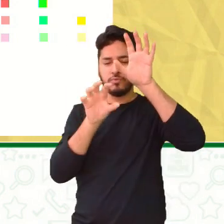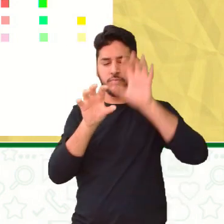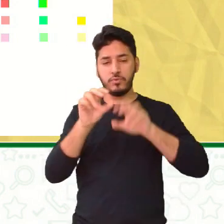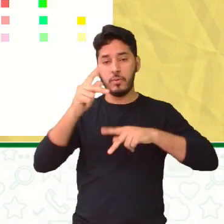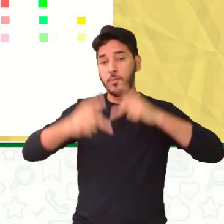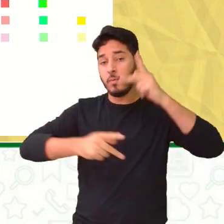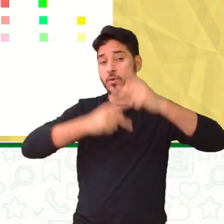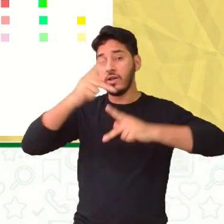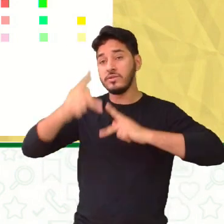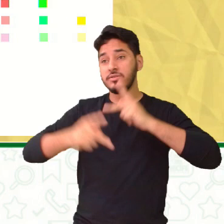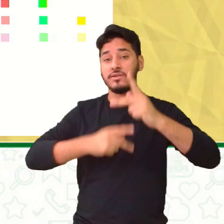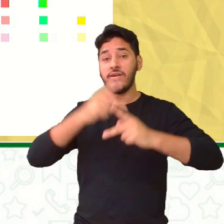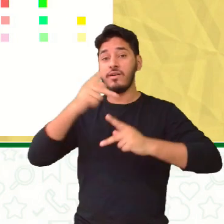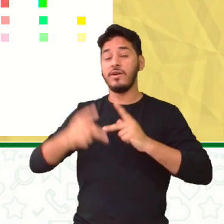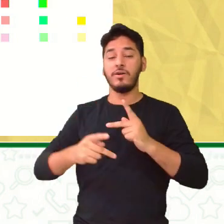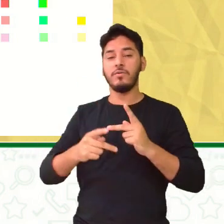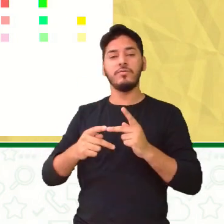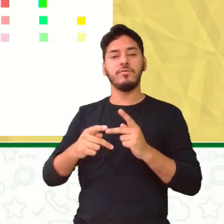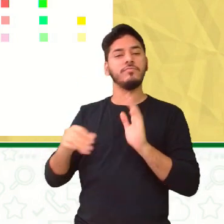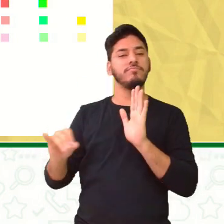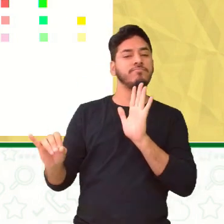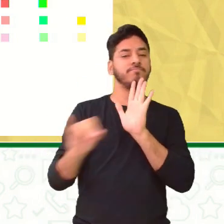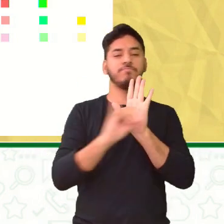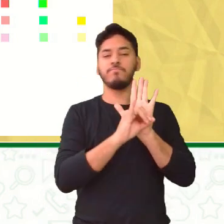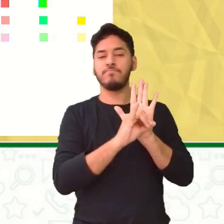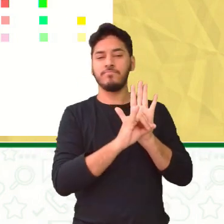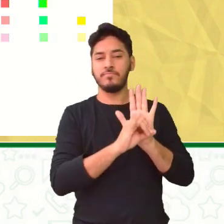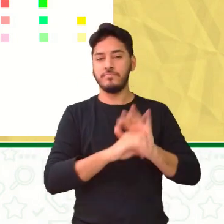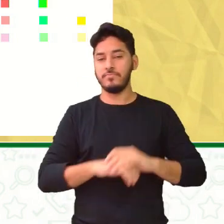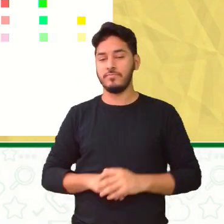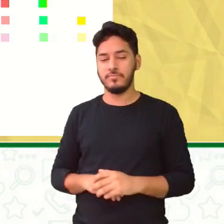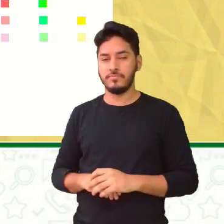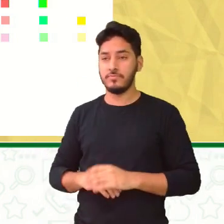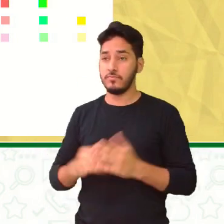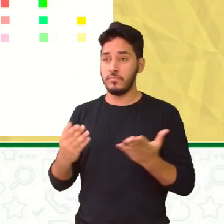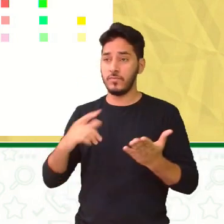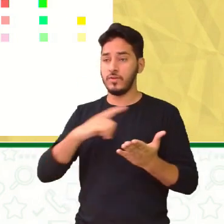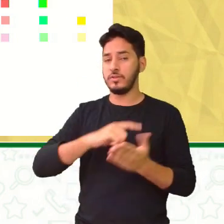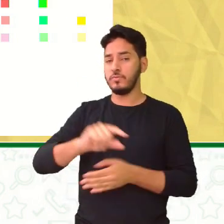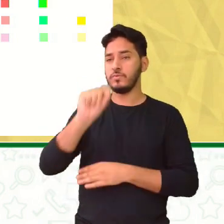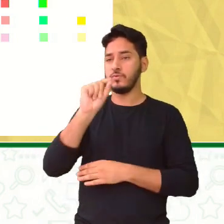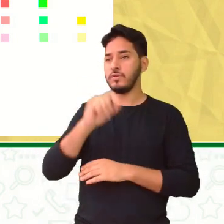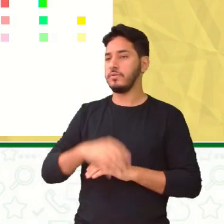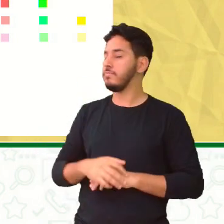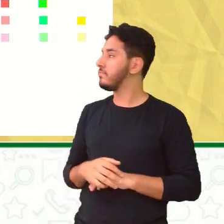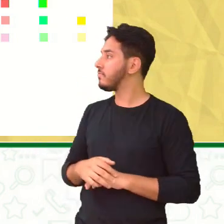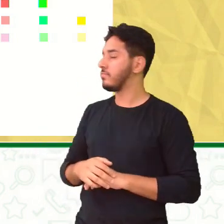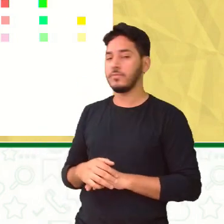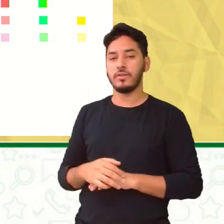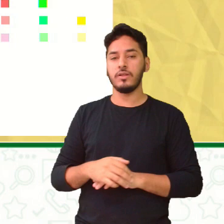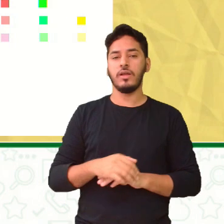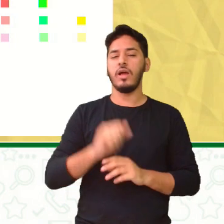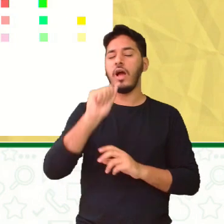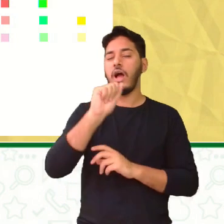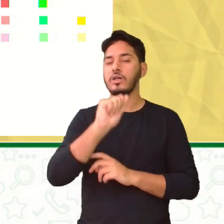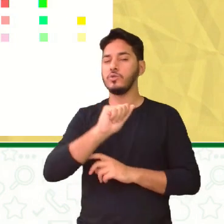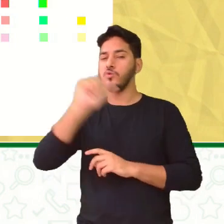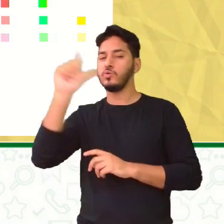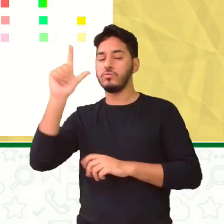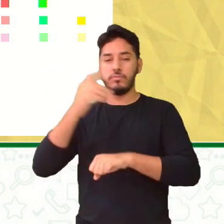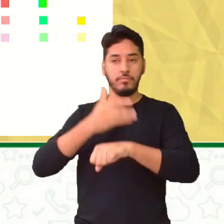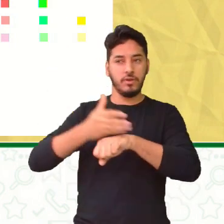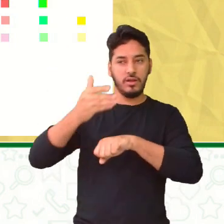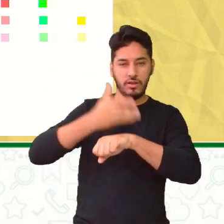população por essa identificação. Então nós temos aí mais azulado, população